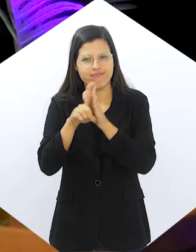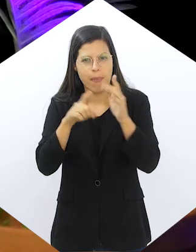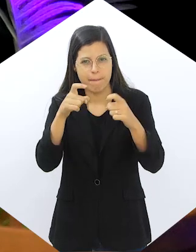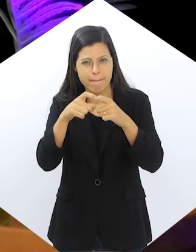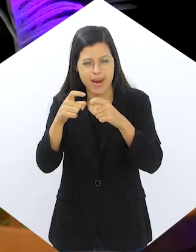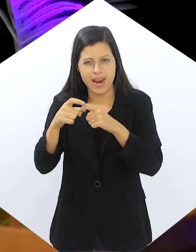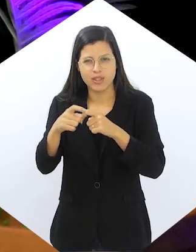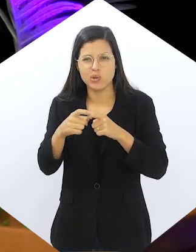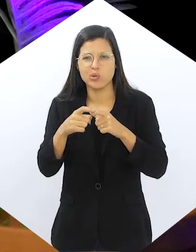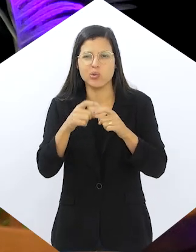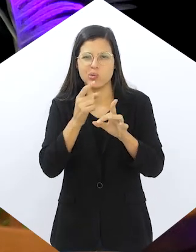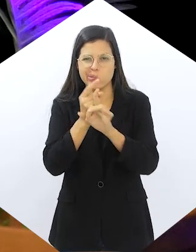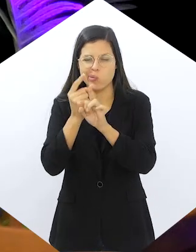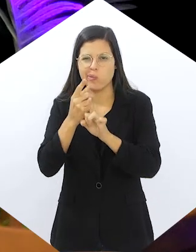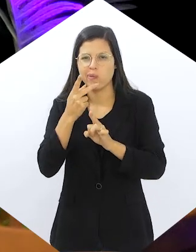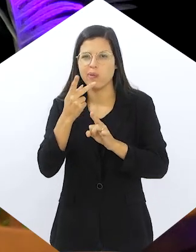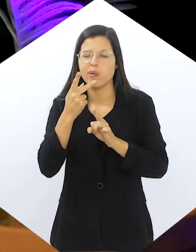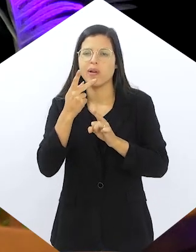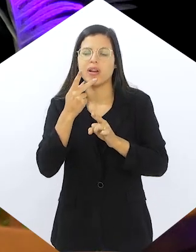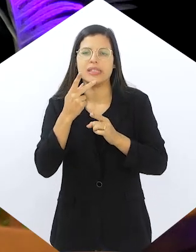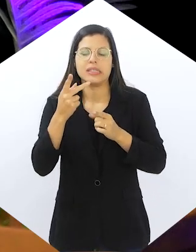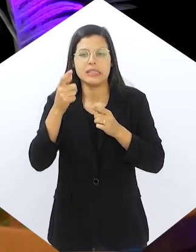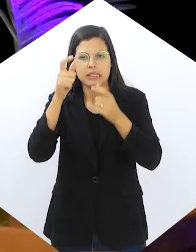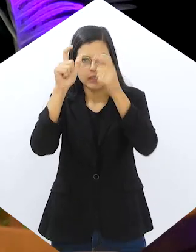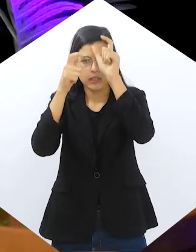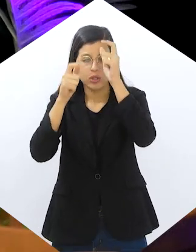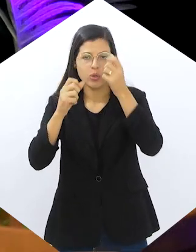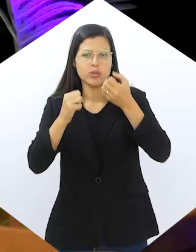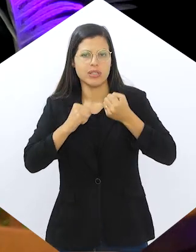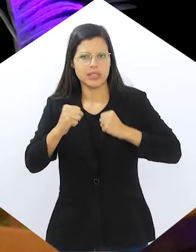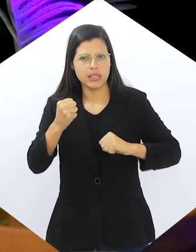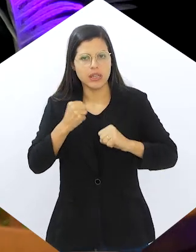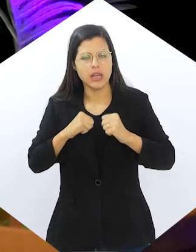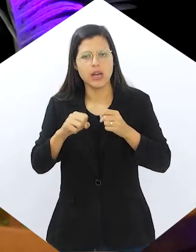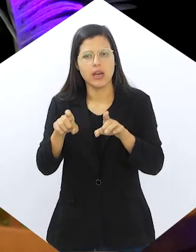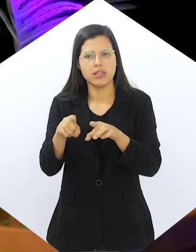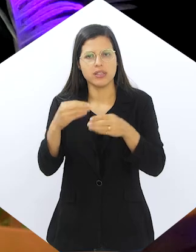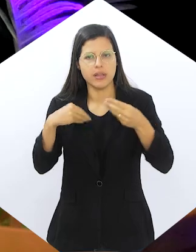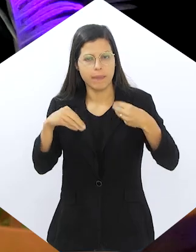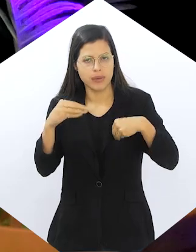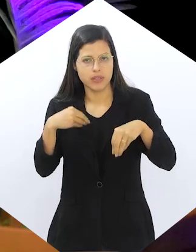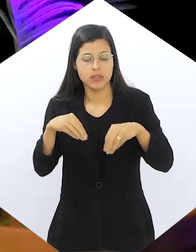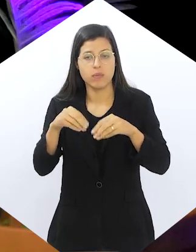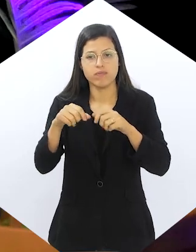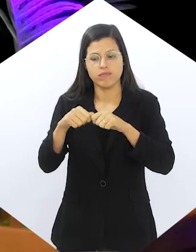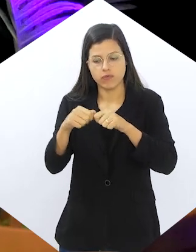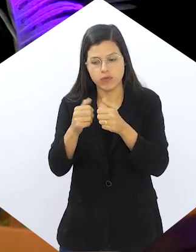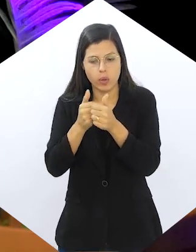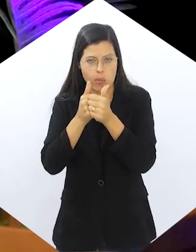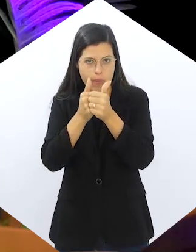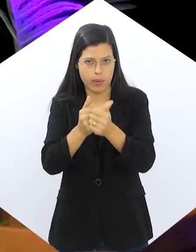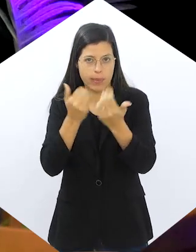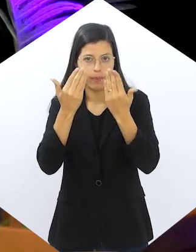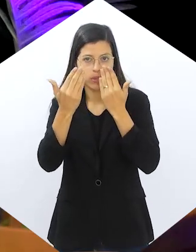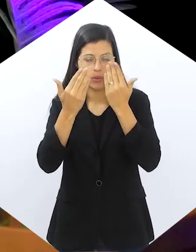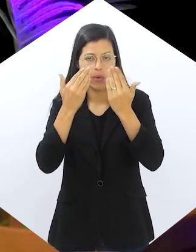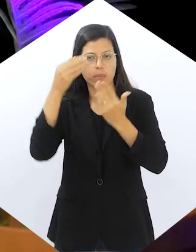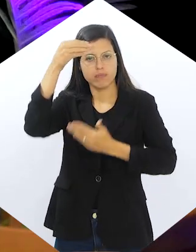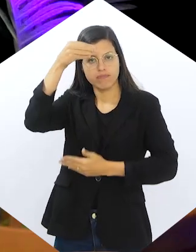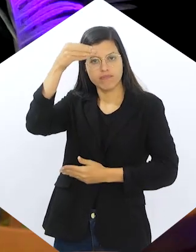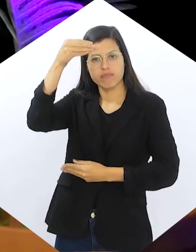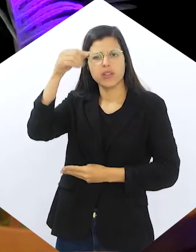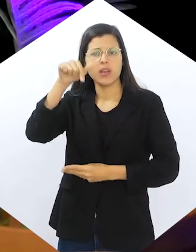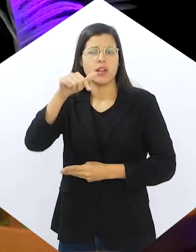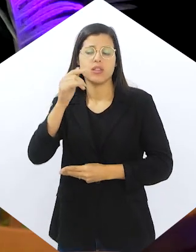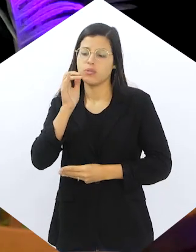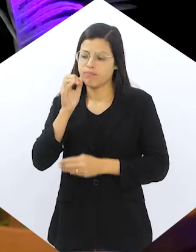transtorno de ansiedade, tive um pouco de depressão. E aí eu fazia um acompanhamento com psicólogo, psiquiatra, e eles indicaram que, de